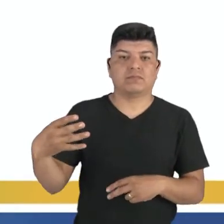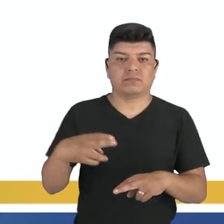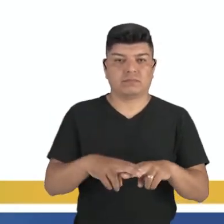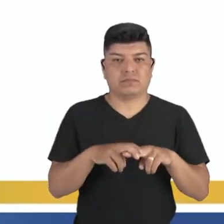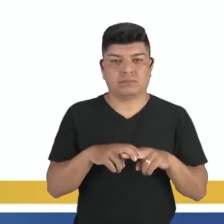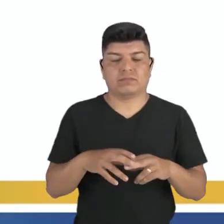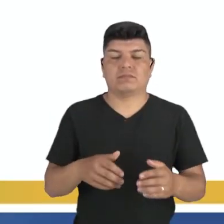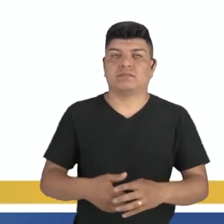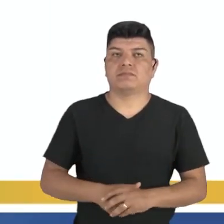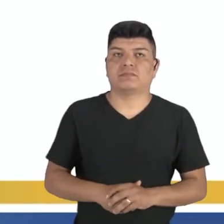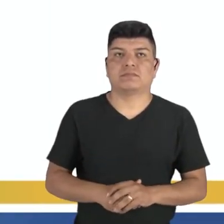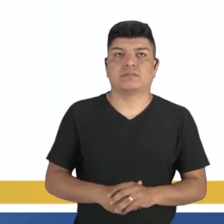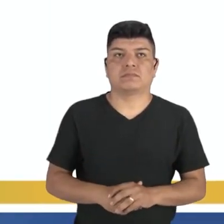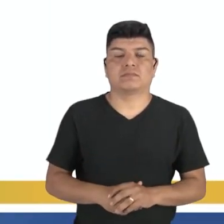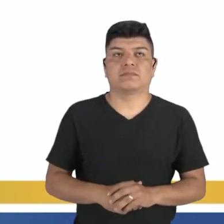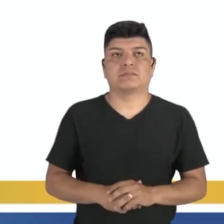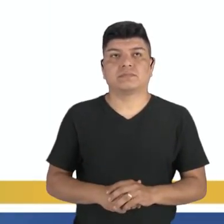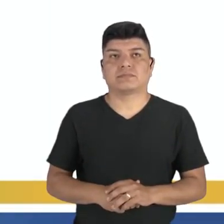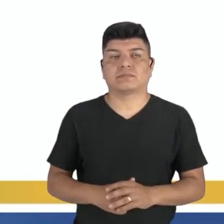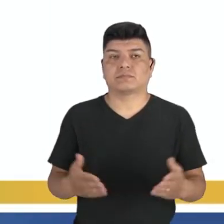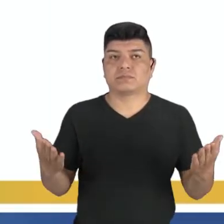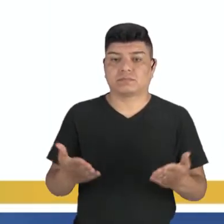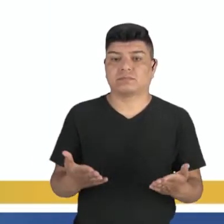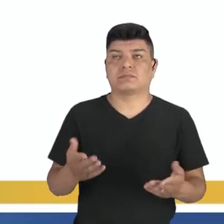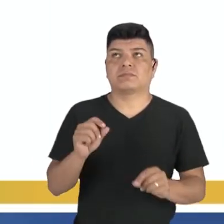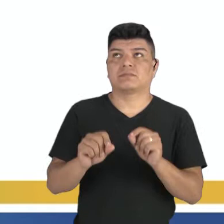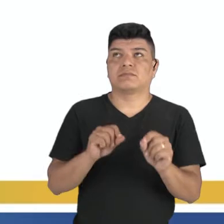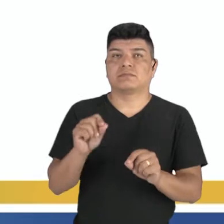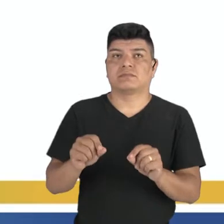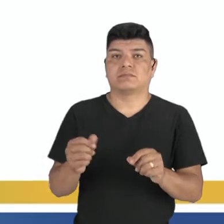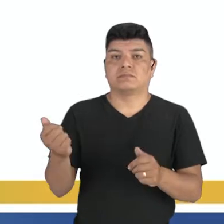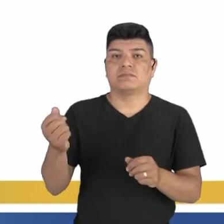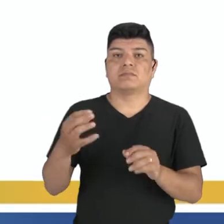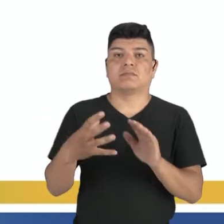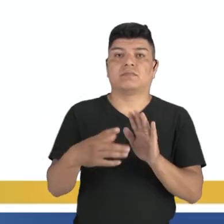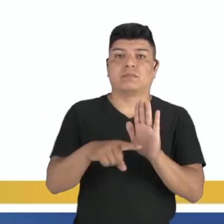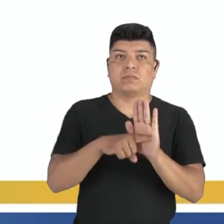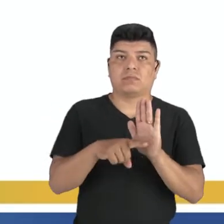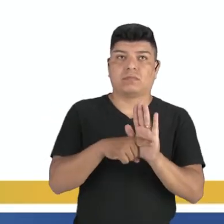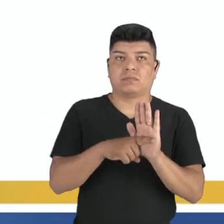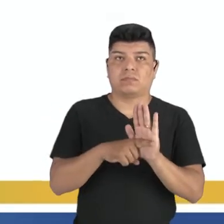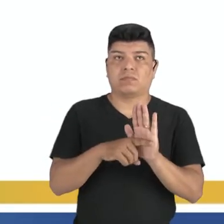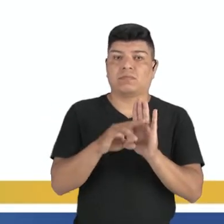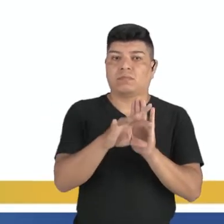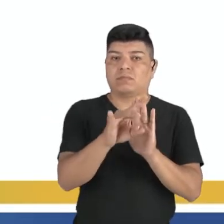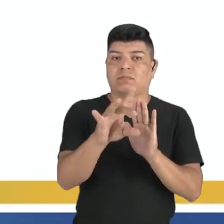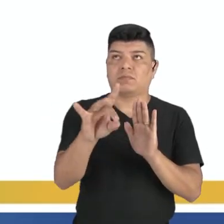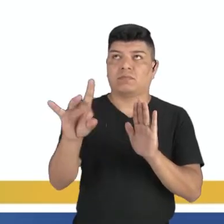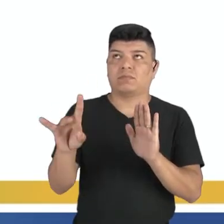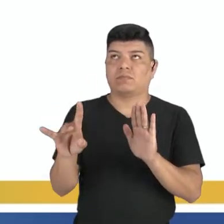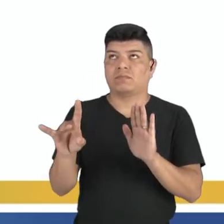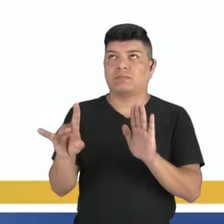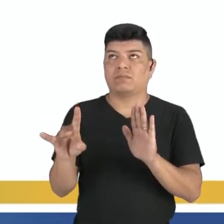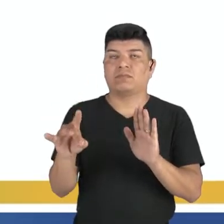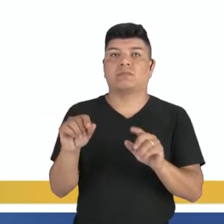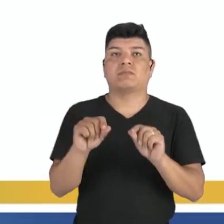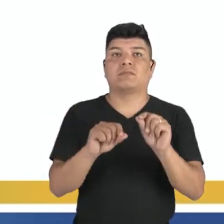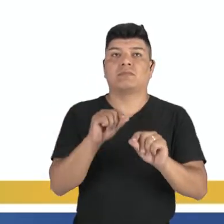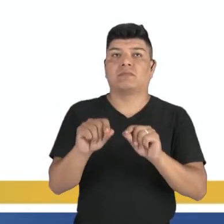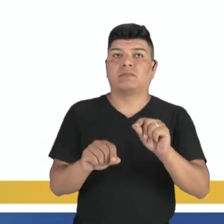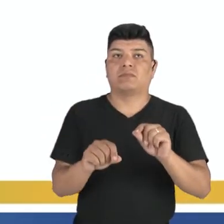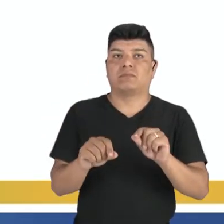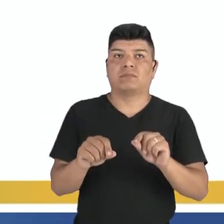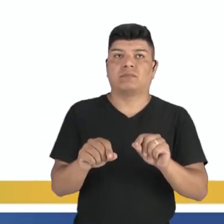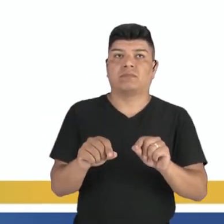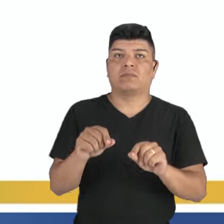4,444. Muito bem, agora nós vamos subtrair membro a membro a equação 1